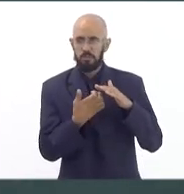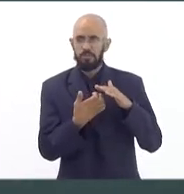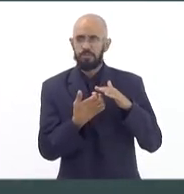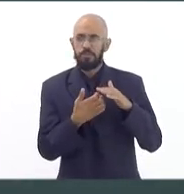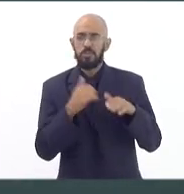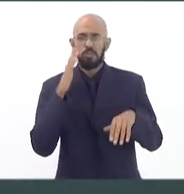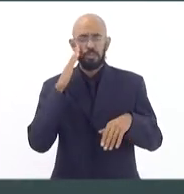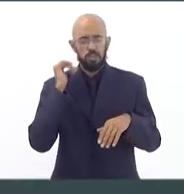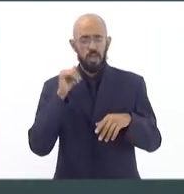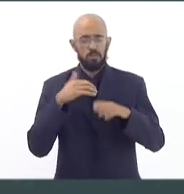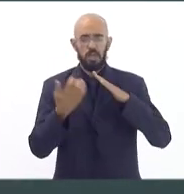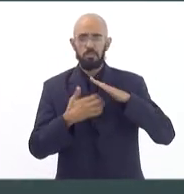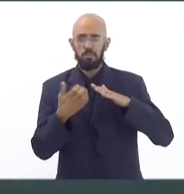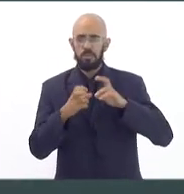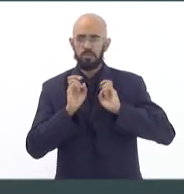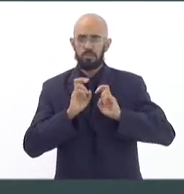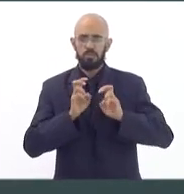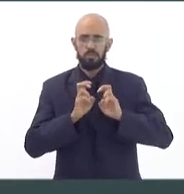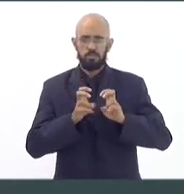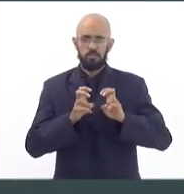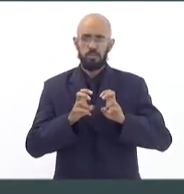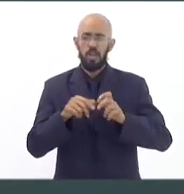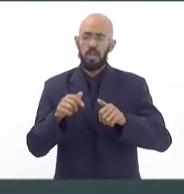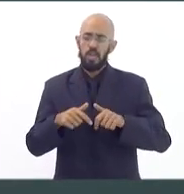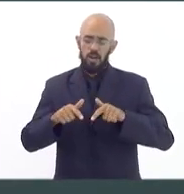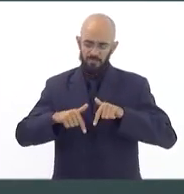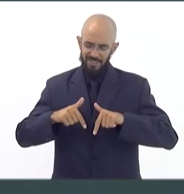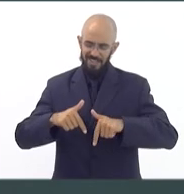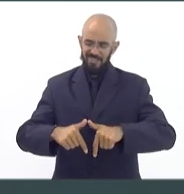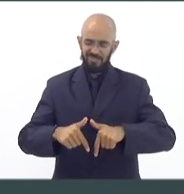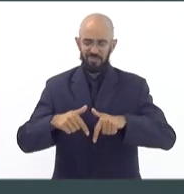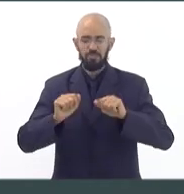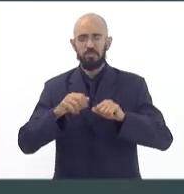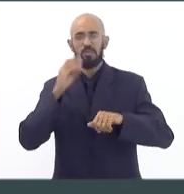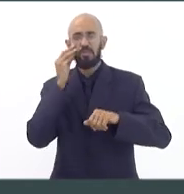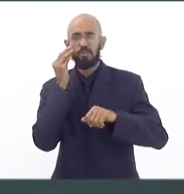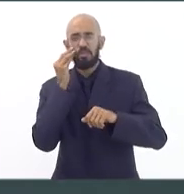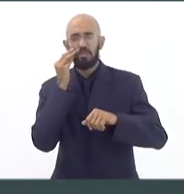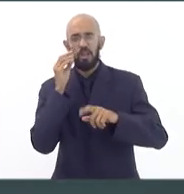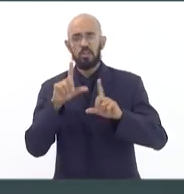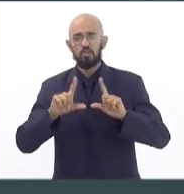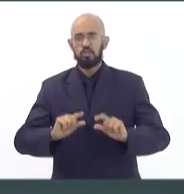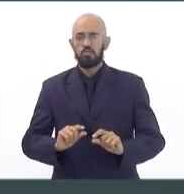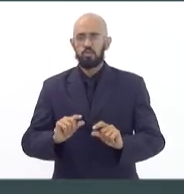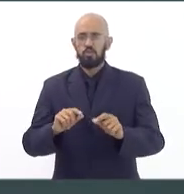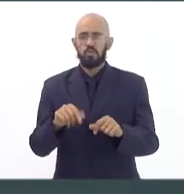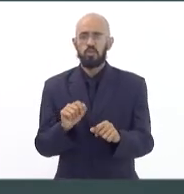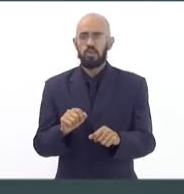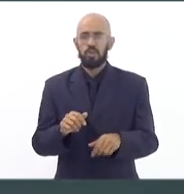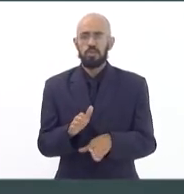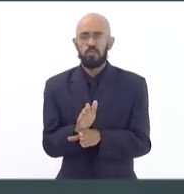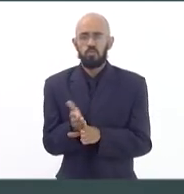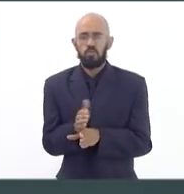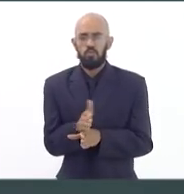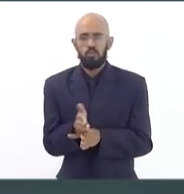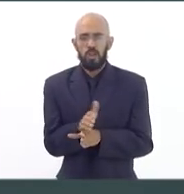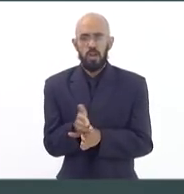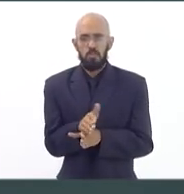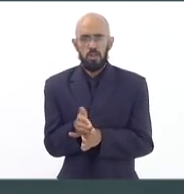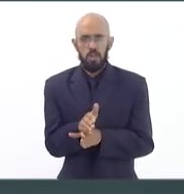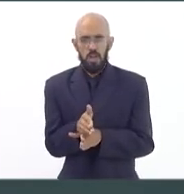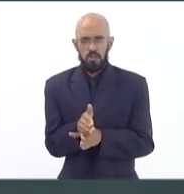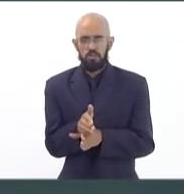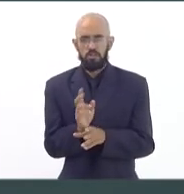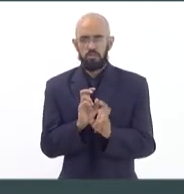a SuperVia ela vem atuando é para tentar diminuir né a vulnerabilidade da sua linha